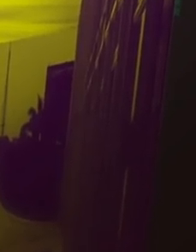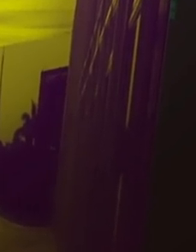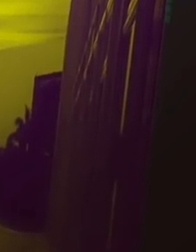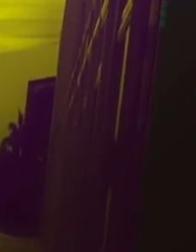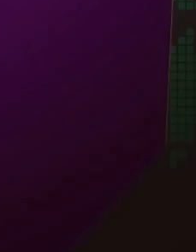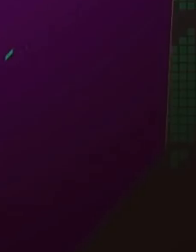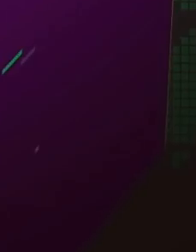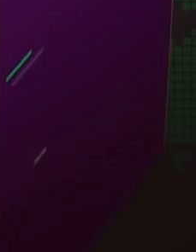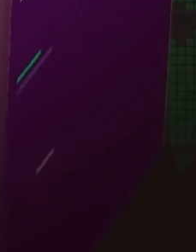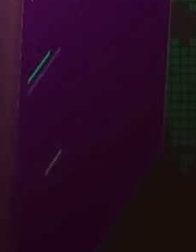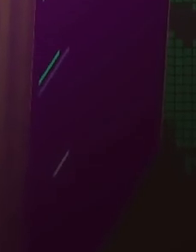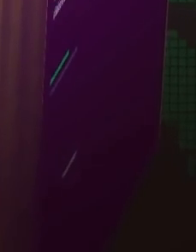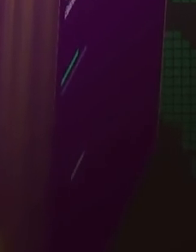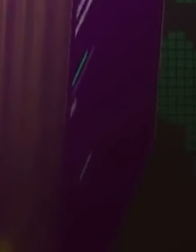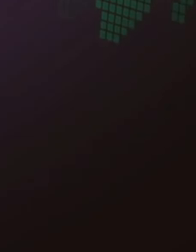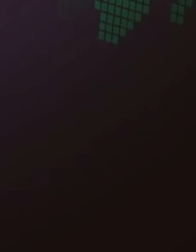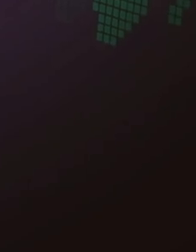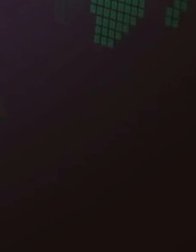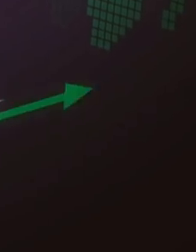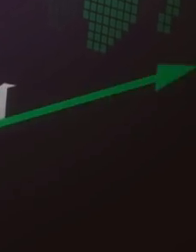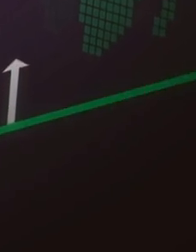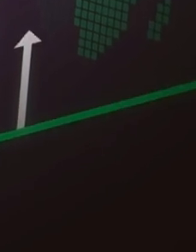mundin n